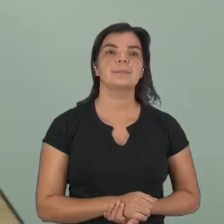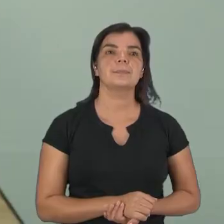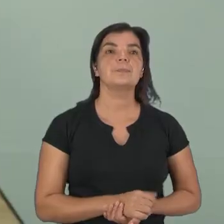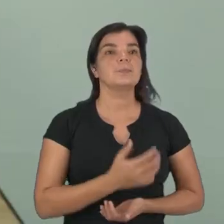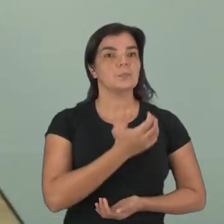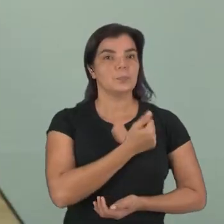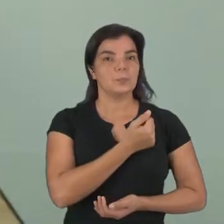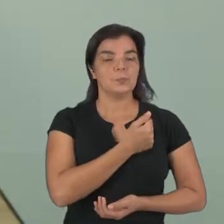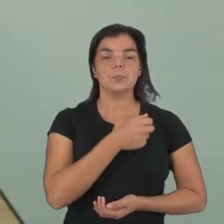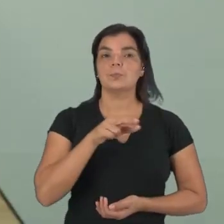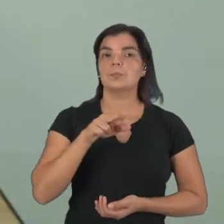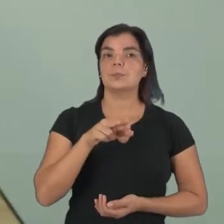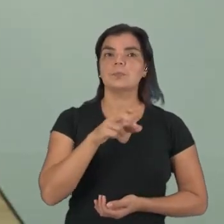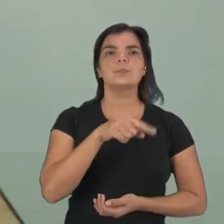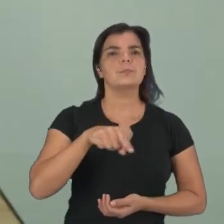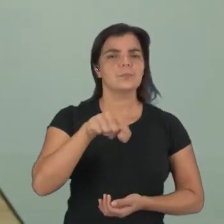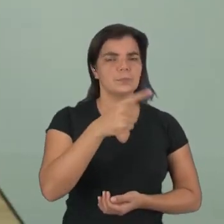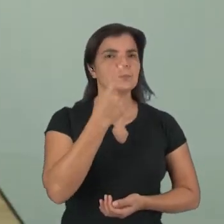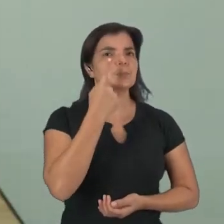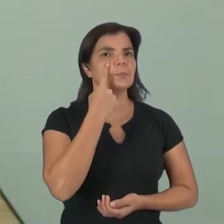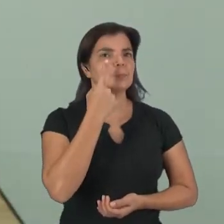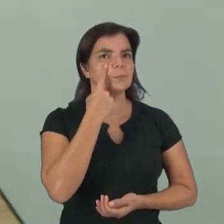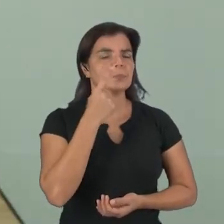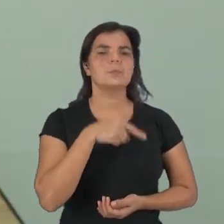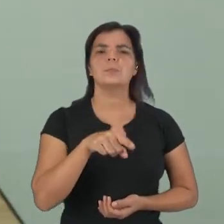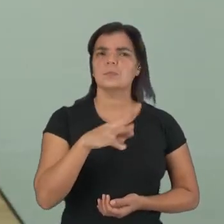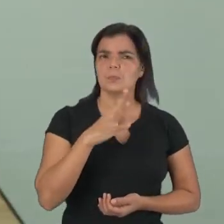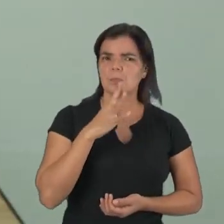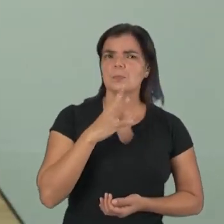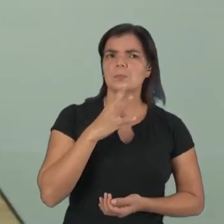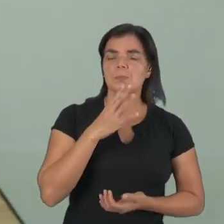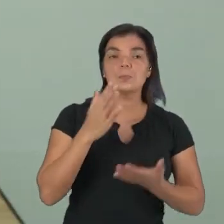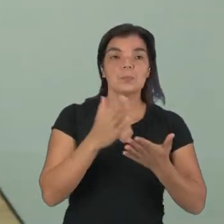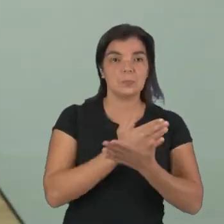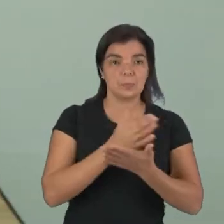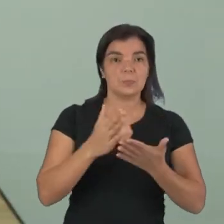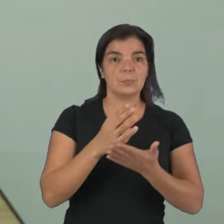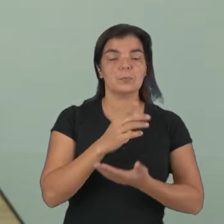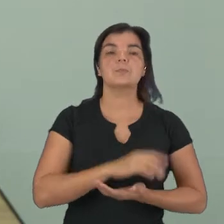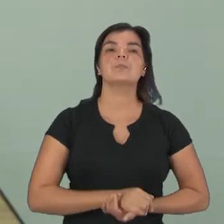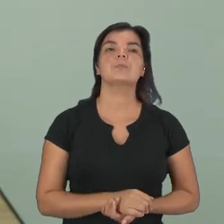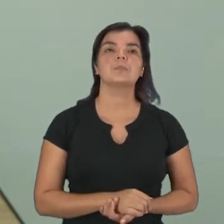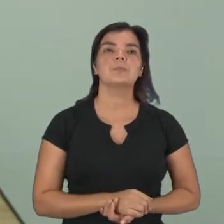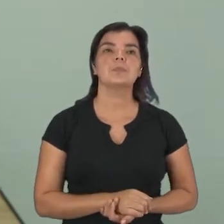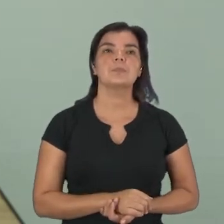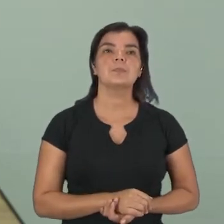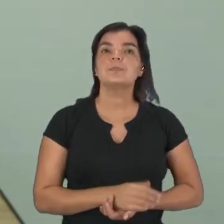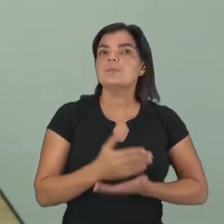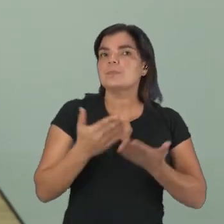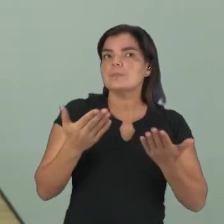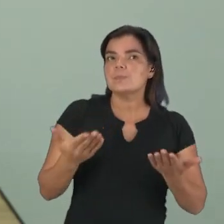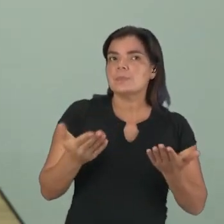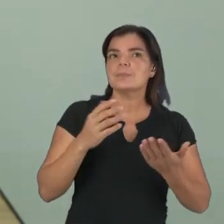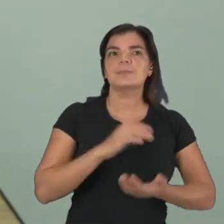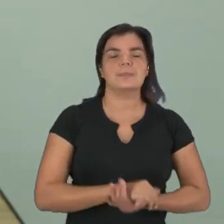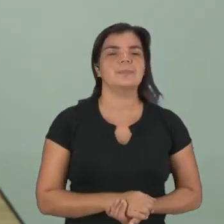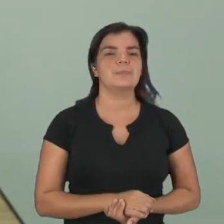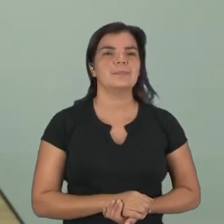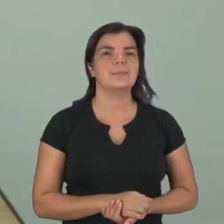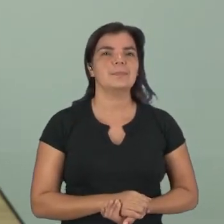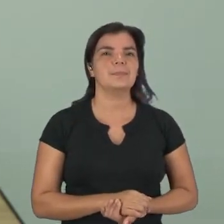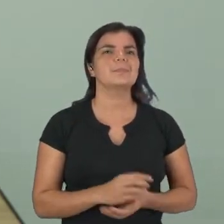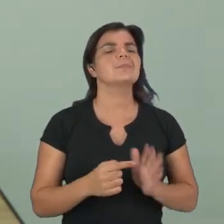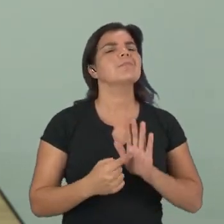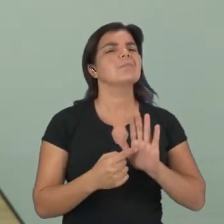Os números racionais, você olhando para esses números, você conhece algum deles? Em que